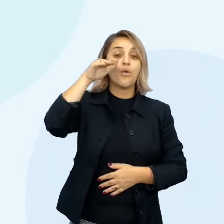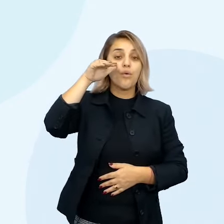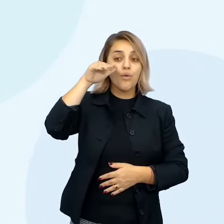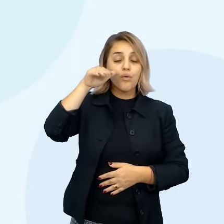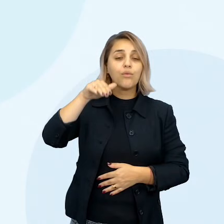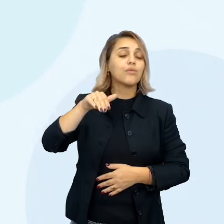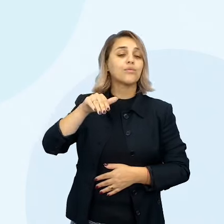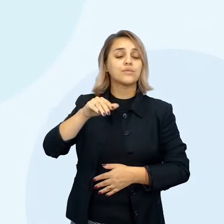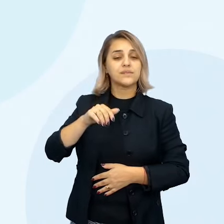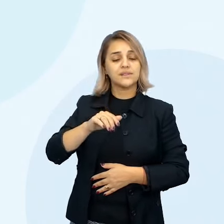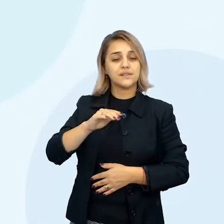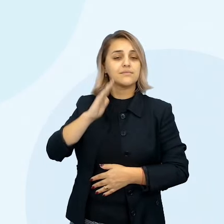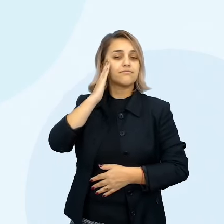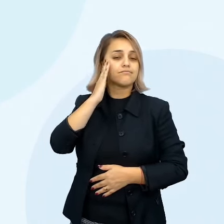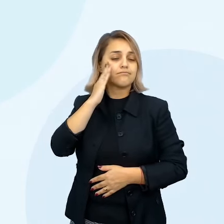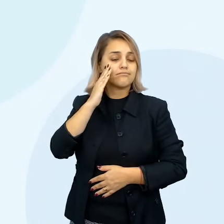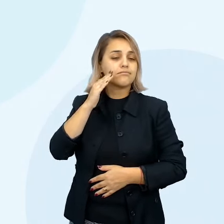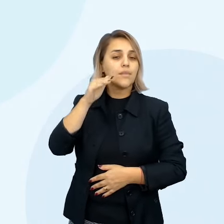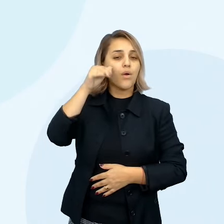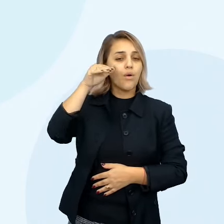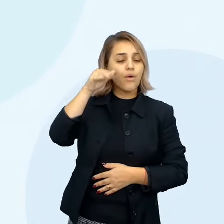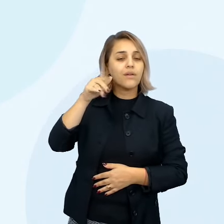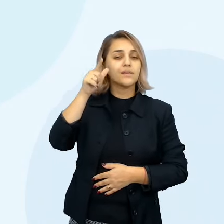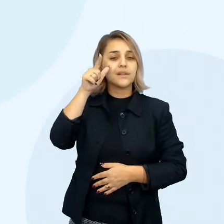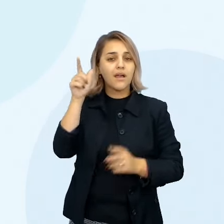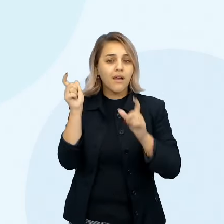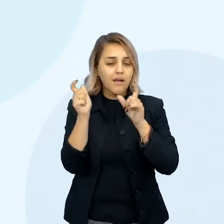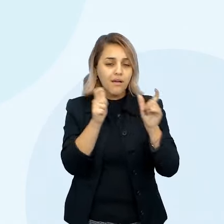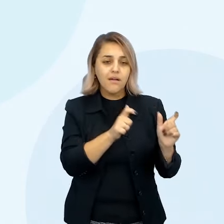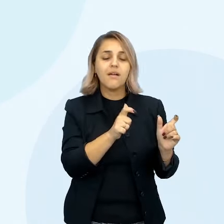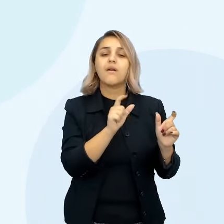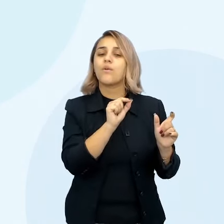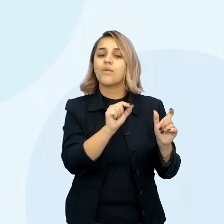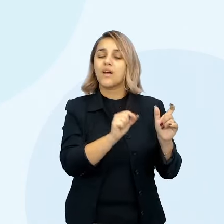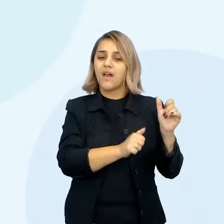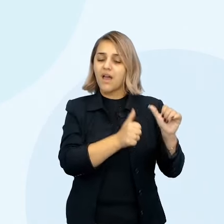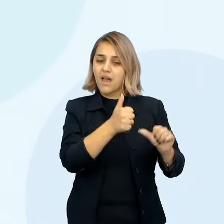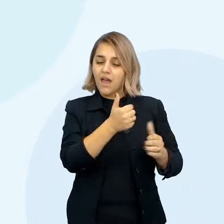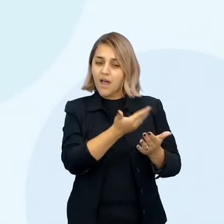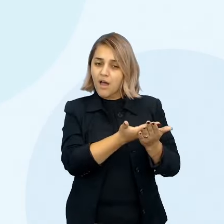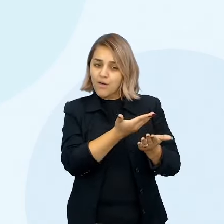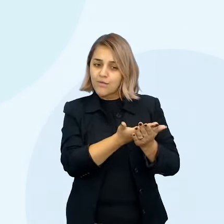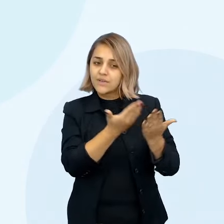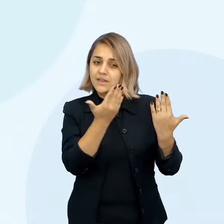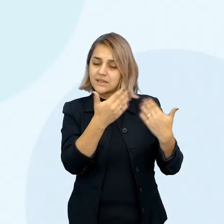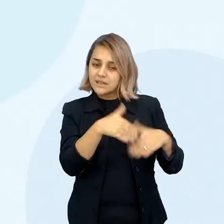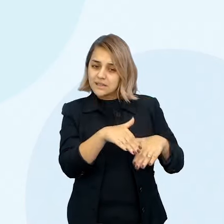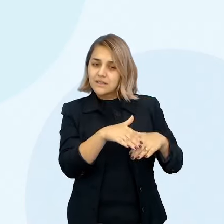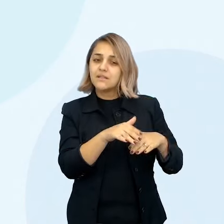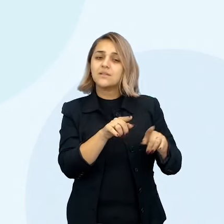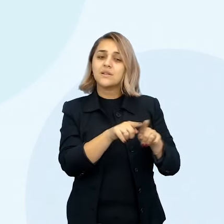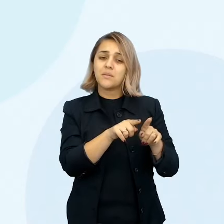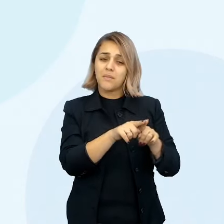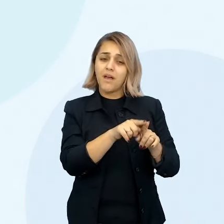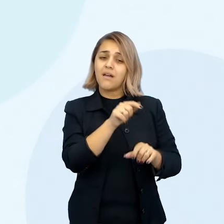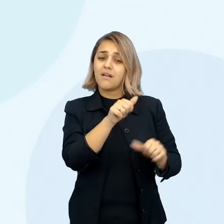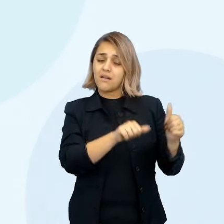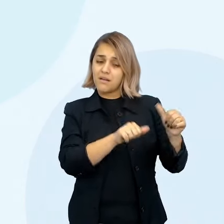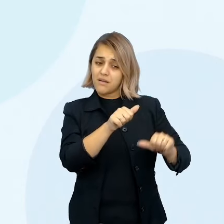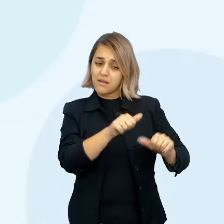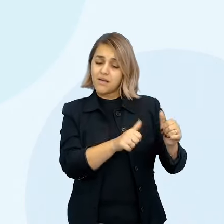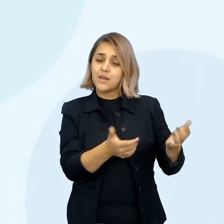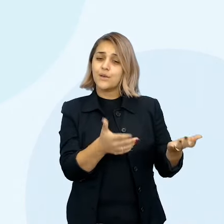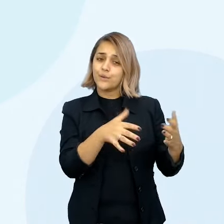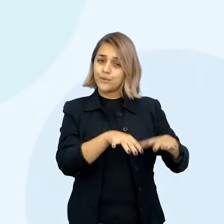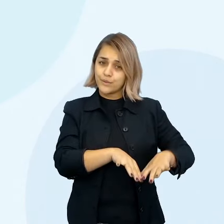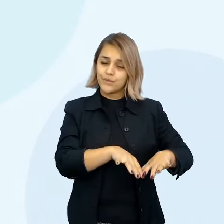Saiba Mais, de olho na integração e avaliação. A gente vai dar bastante destaque hoje para o Saiba Mais e o de olho na integração na